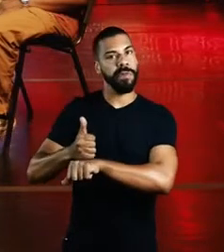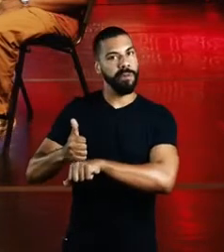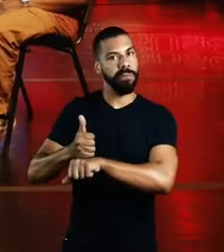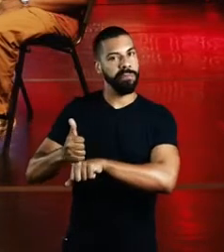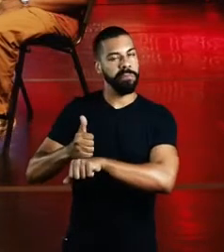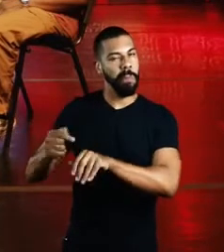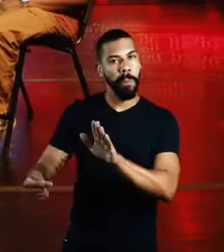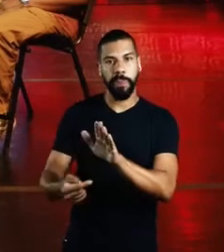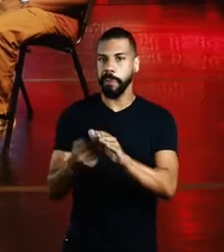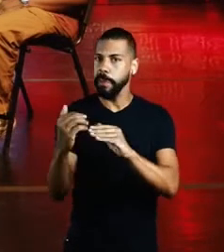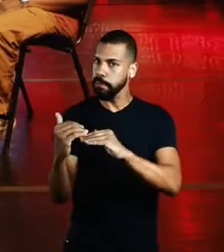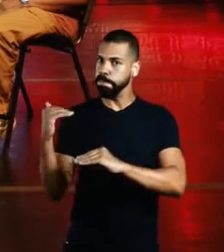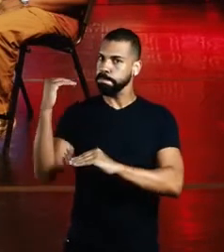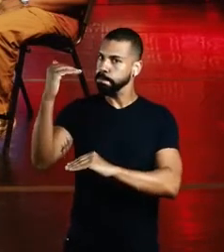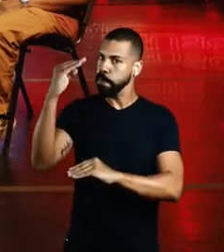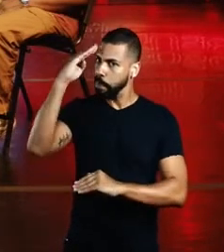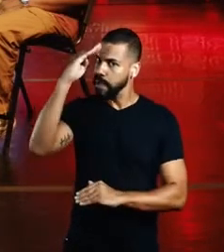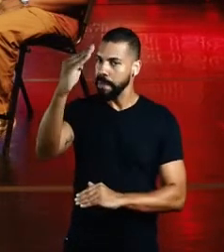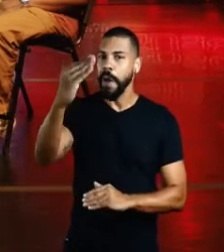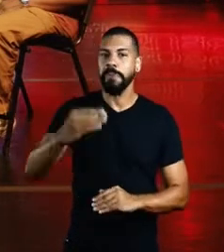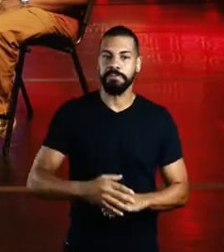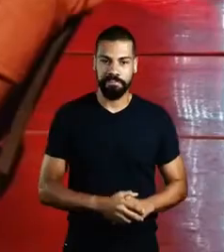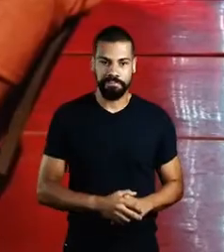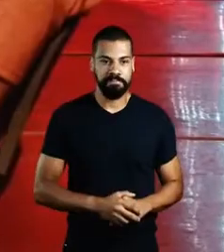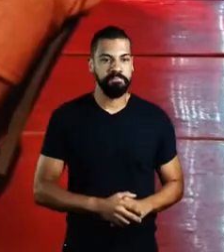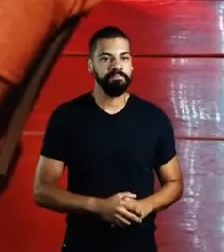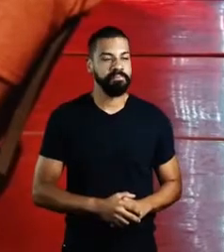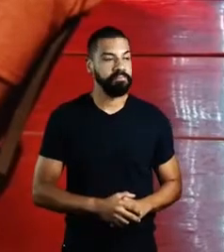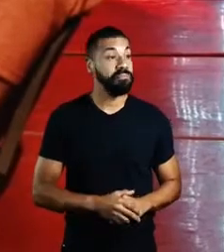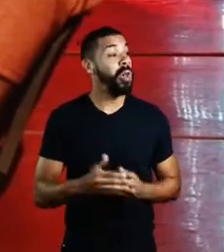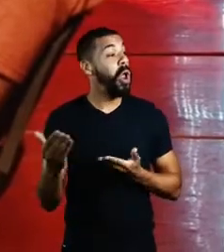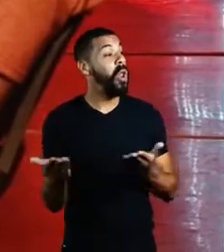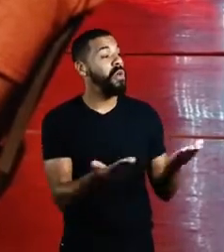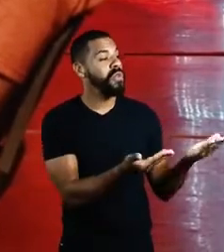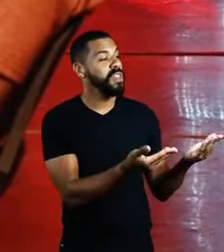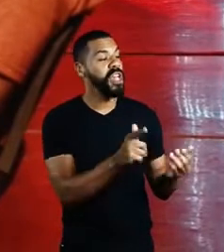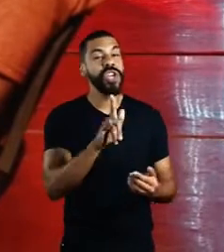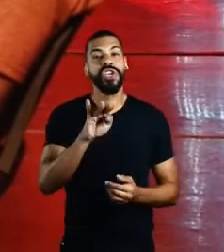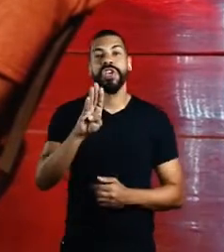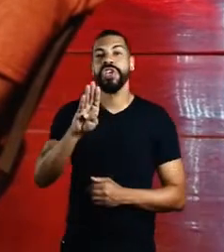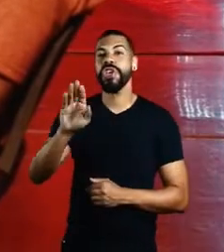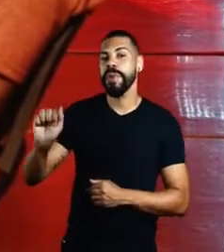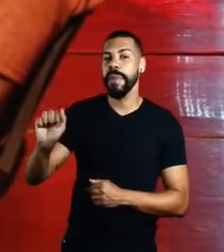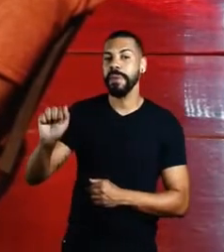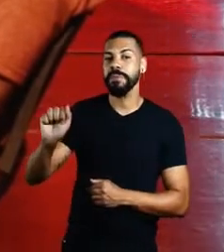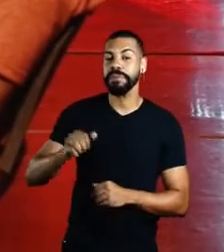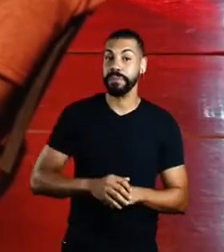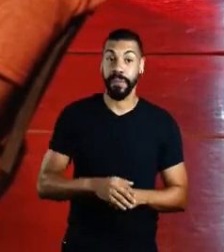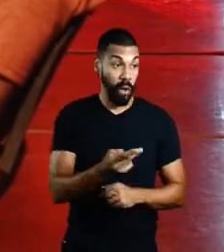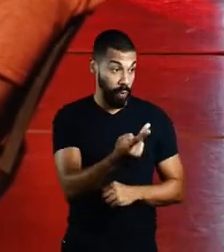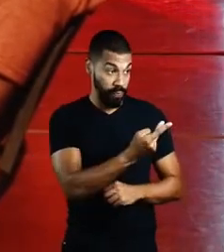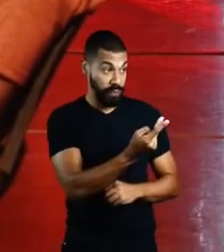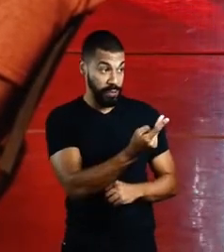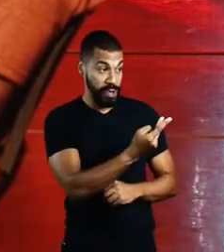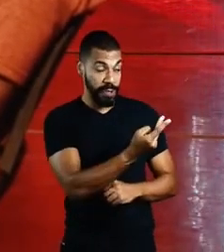em primeiro lugar. Ô, Giba e Cri,